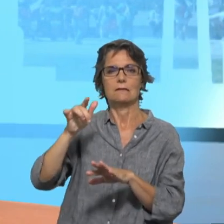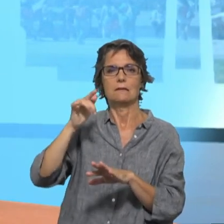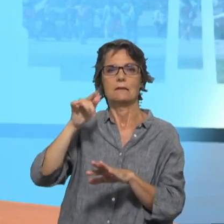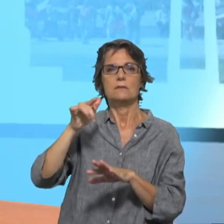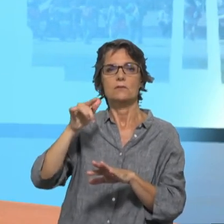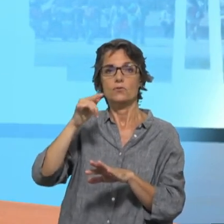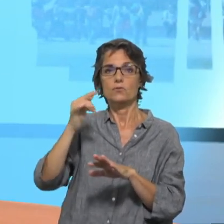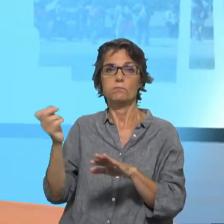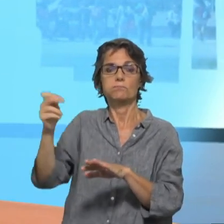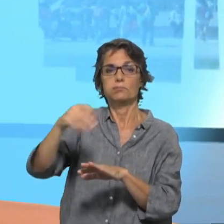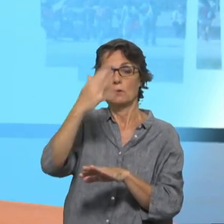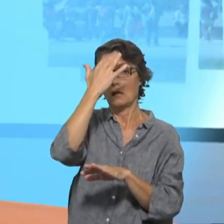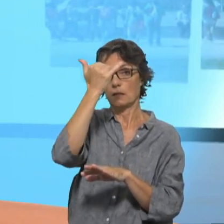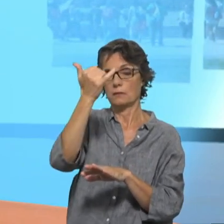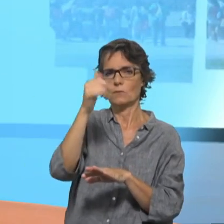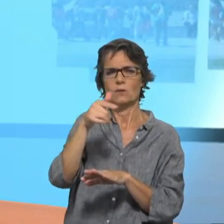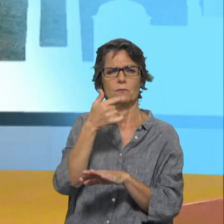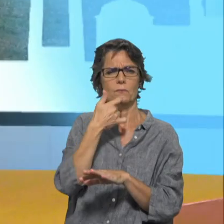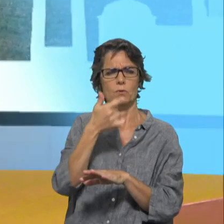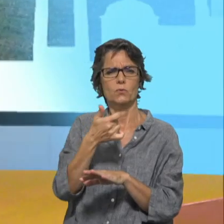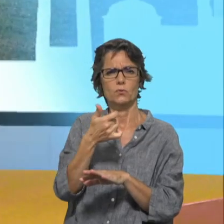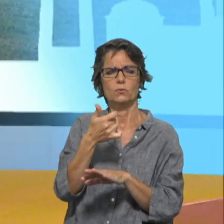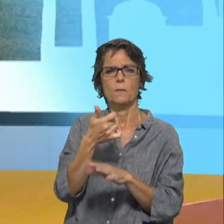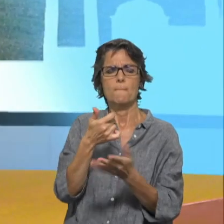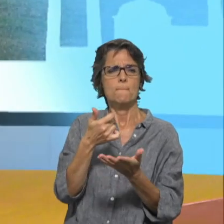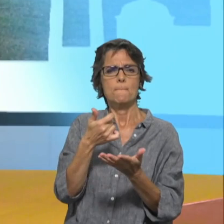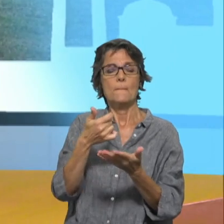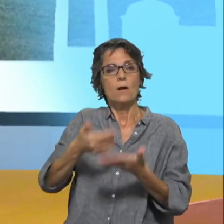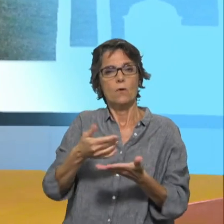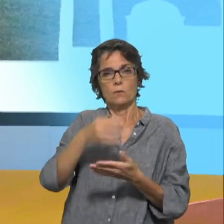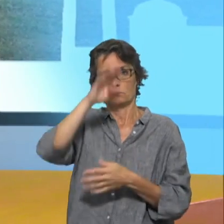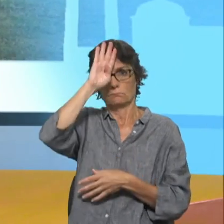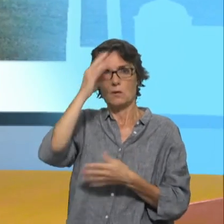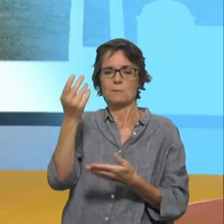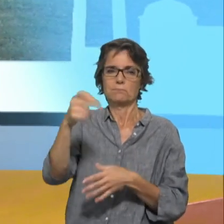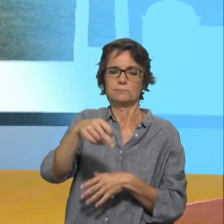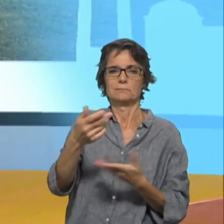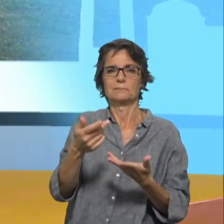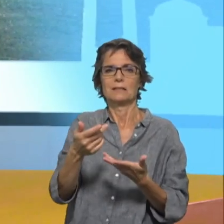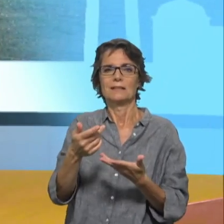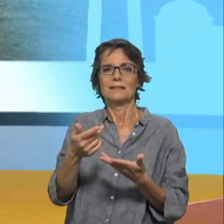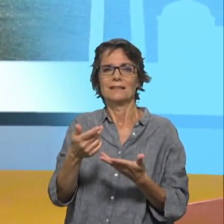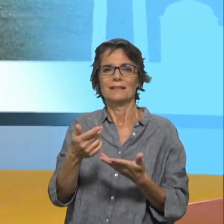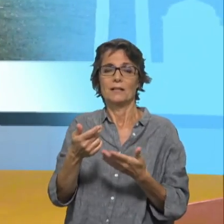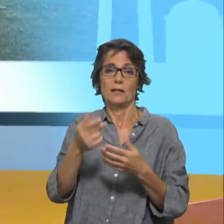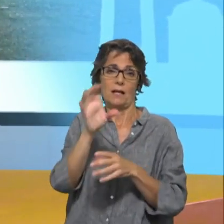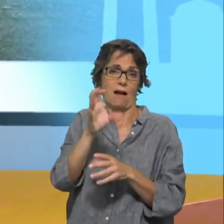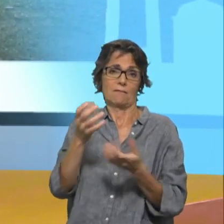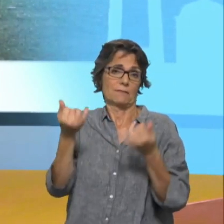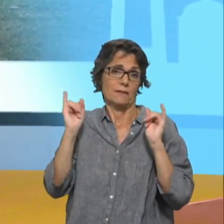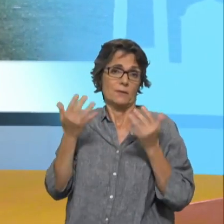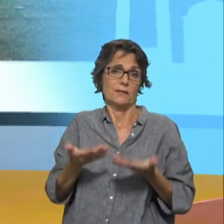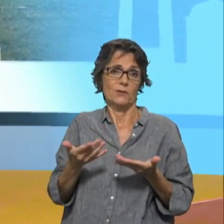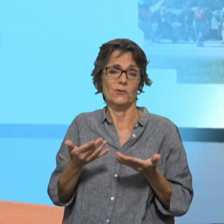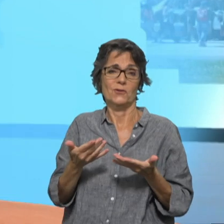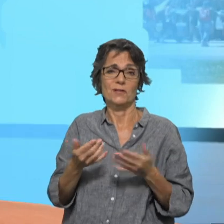esta presença do Papa Francisco num país agora independente? Em 89, o Papa João Paulo II esteve lá, mas ainda